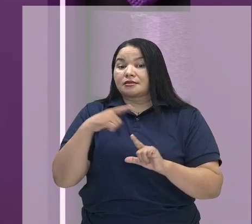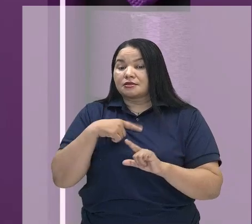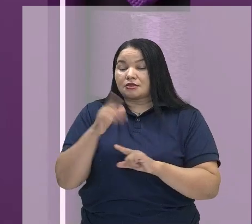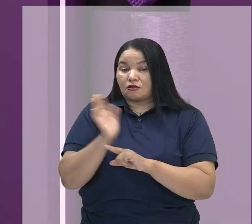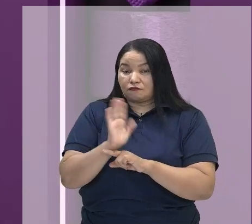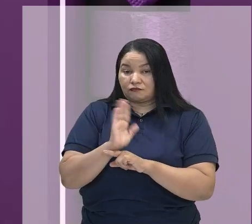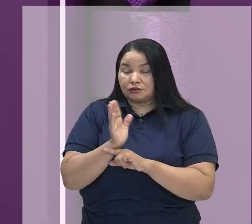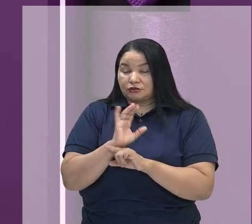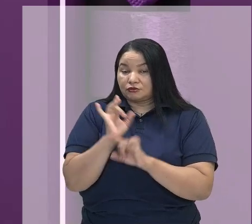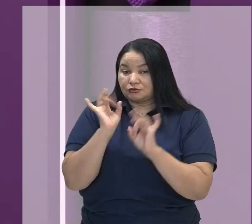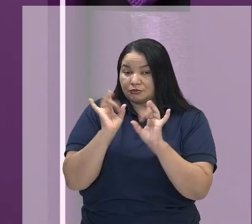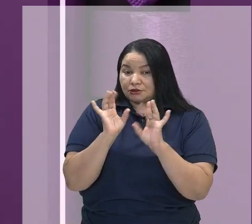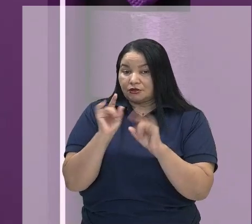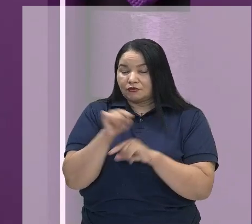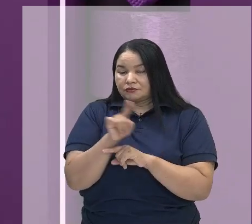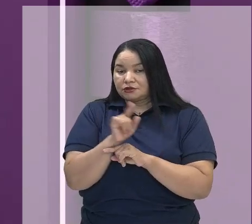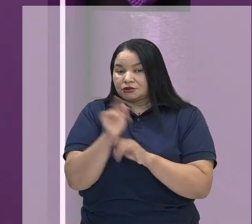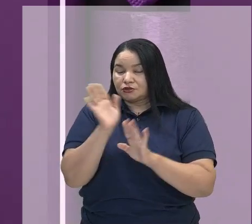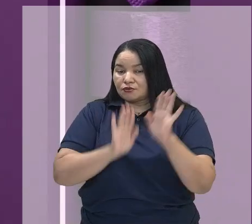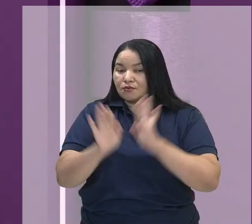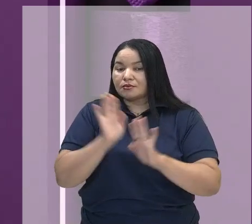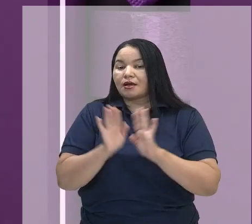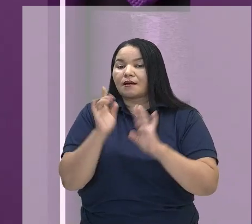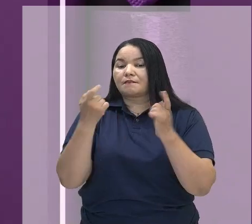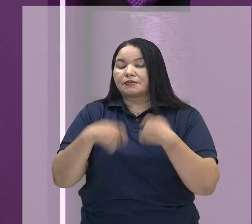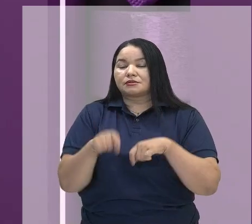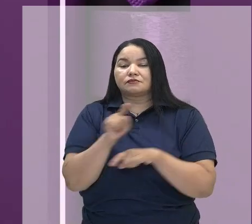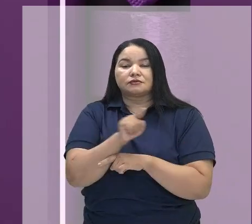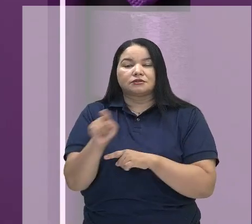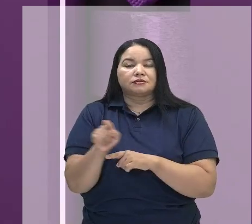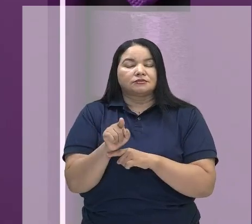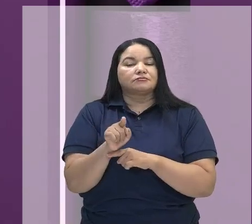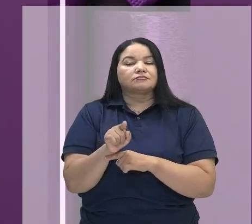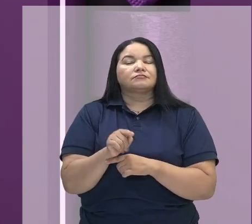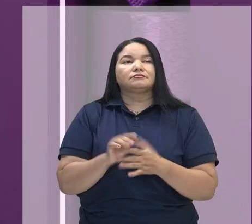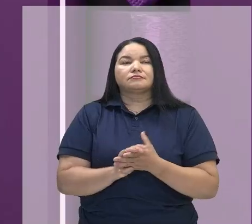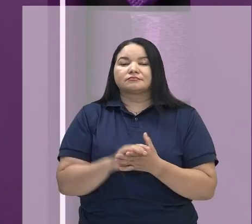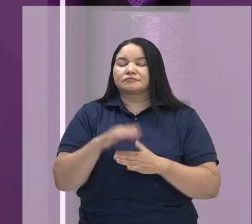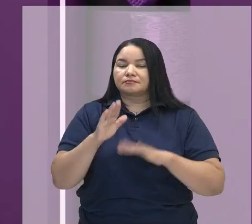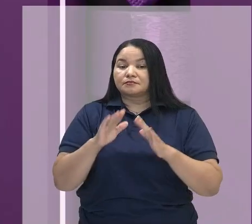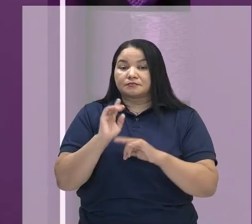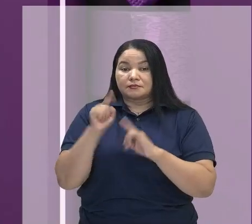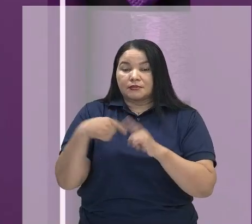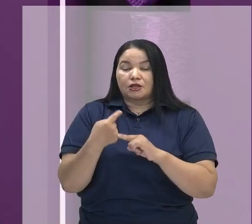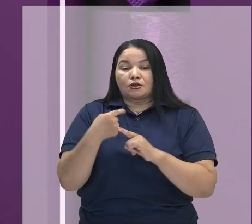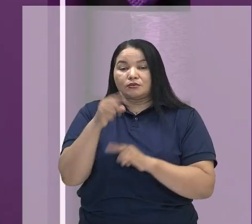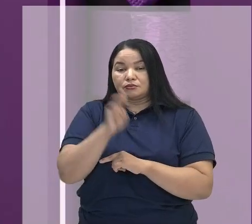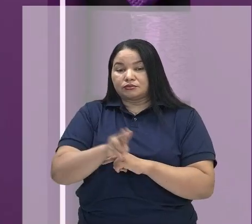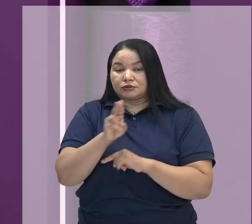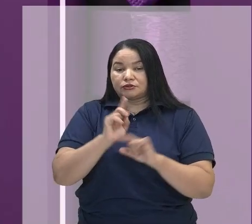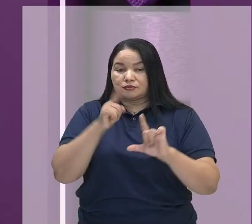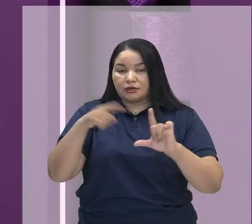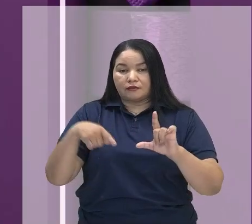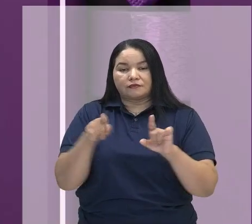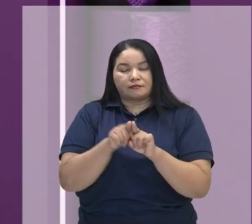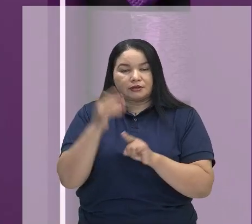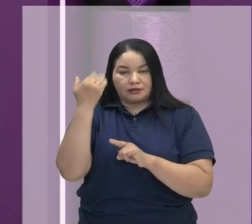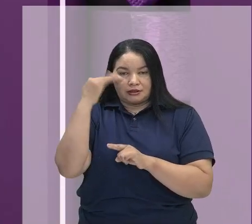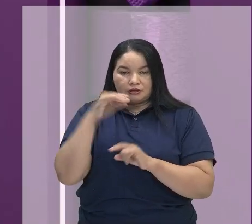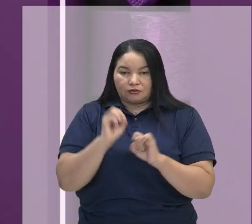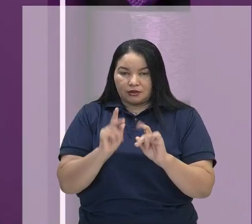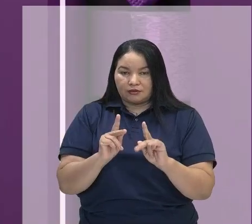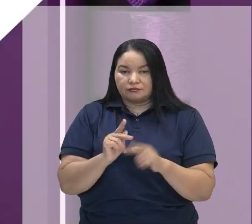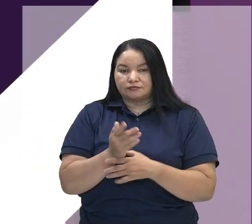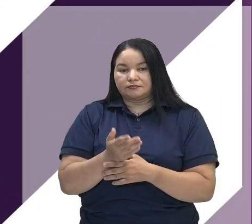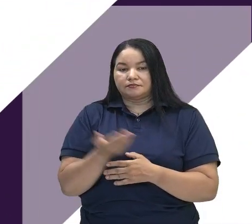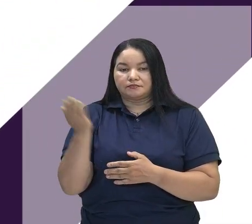especial com esses cuidados para quando você for utilizar aí gráficos e também interpretá-los. Vamos lá?